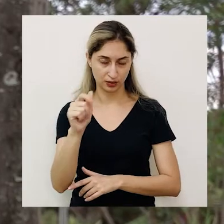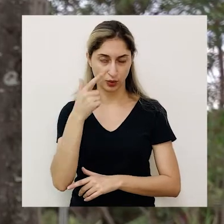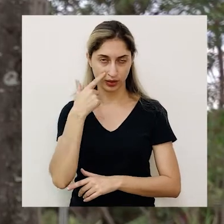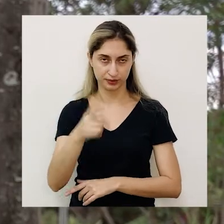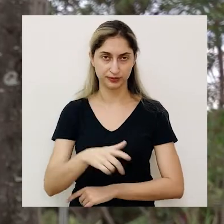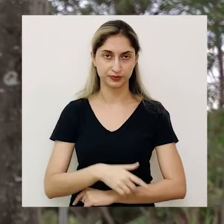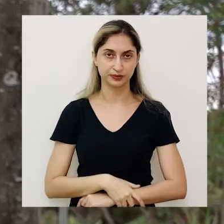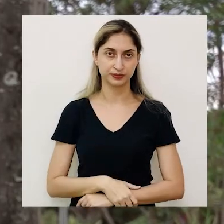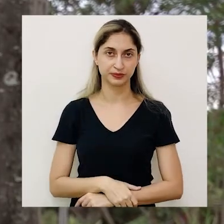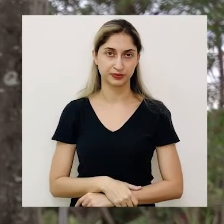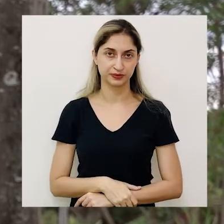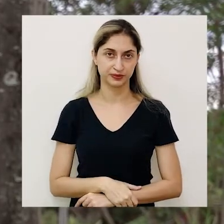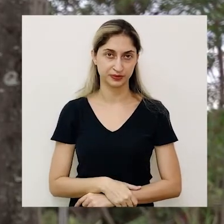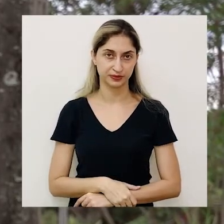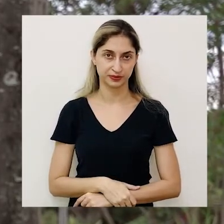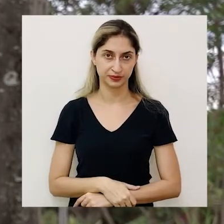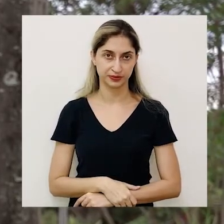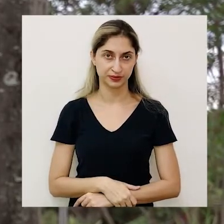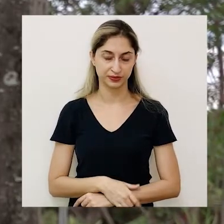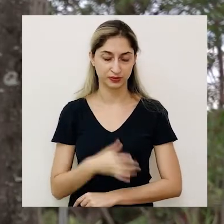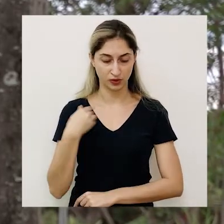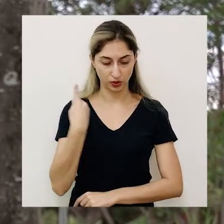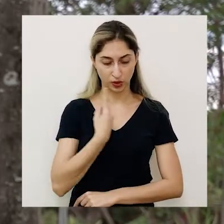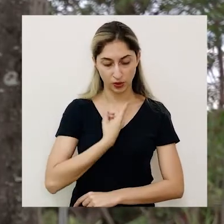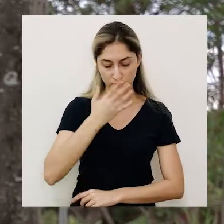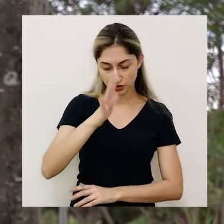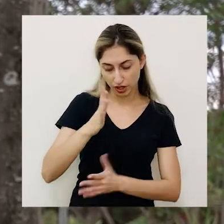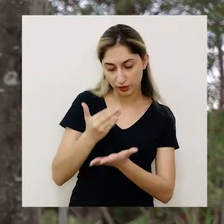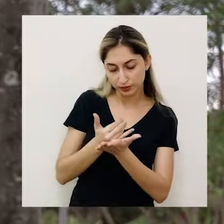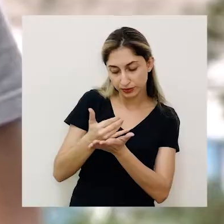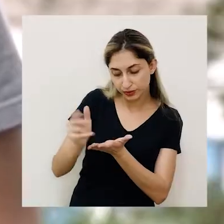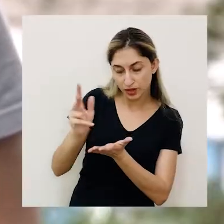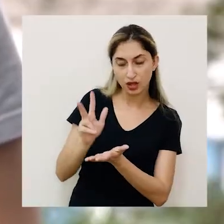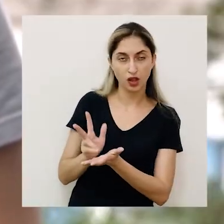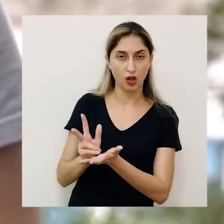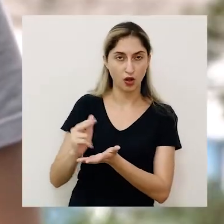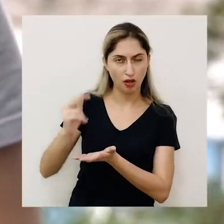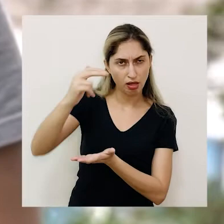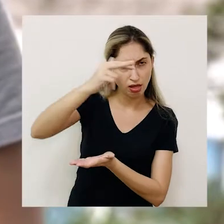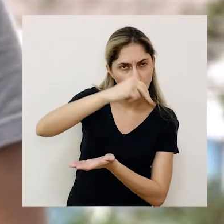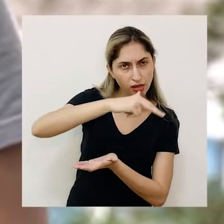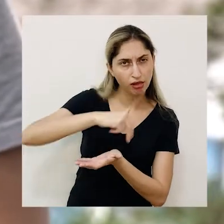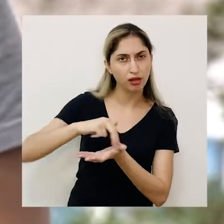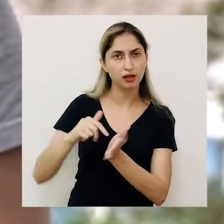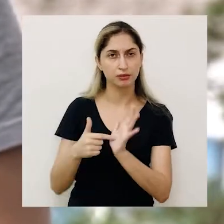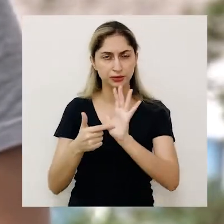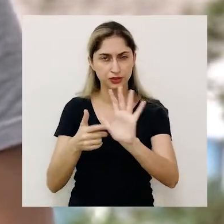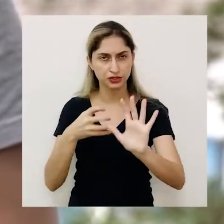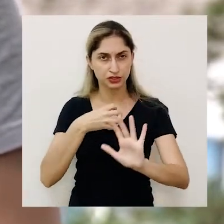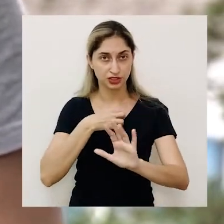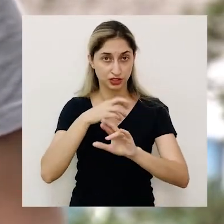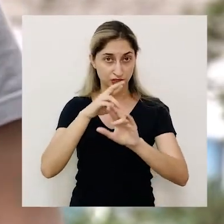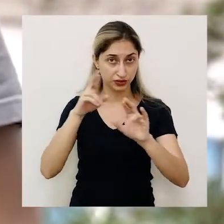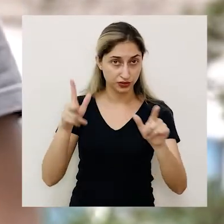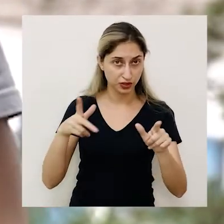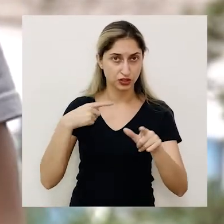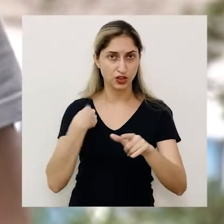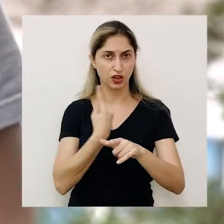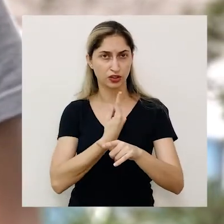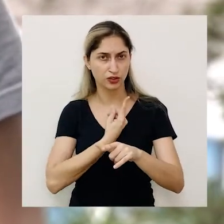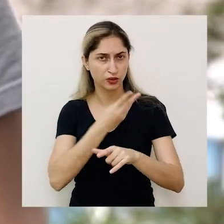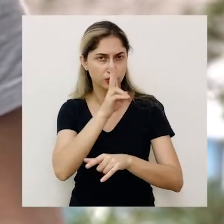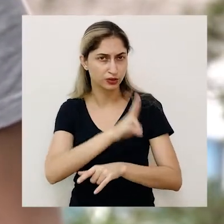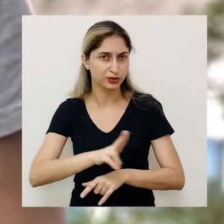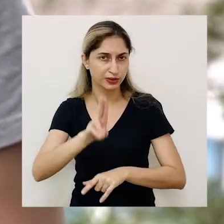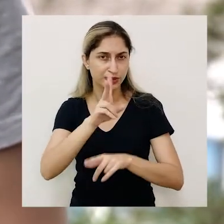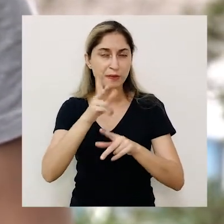pegou uma espécie de planta e começou a recortar essa planta, né? E começou a dar uma outra forma para essa planta,